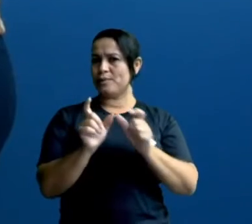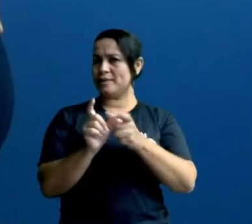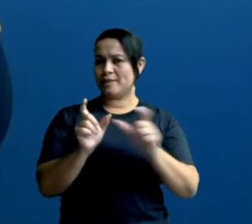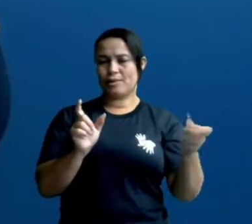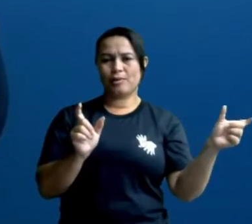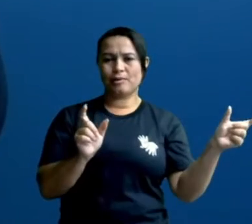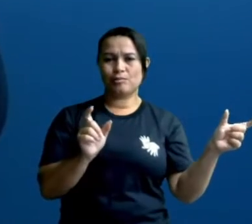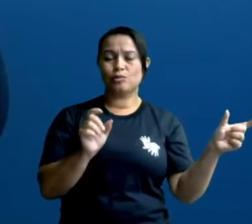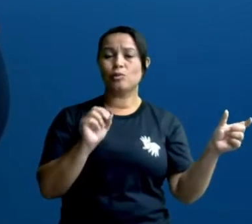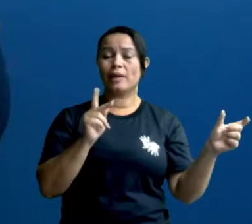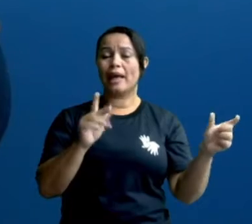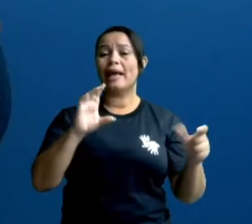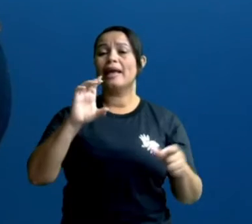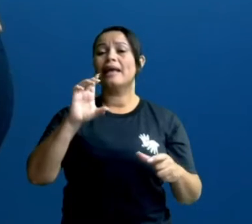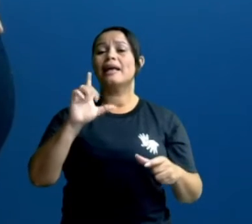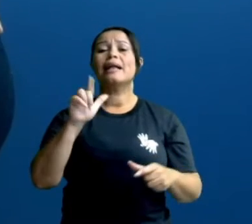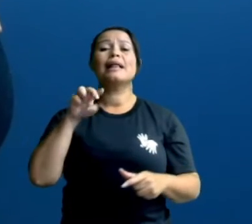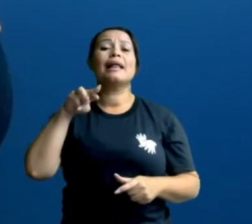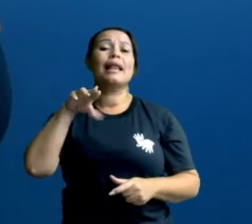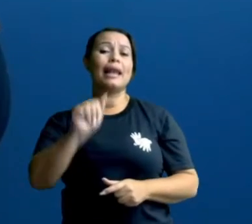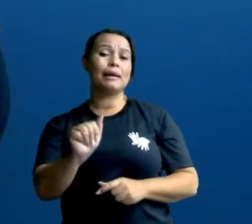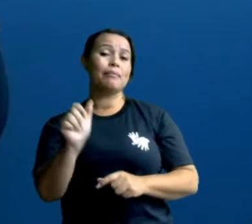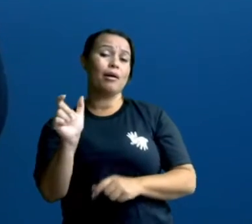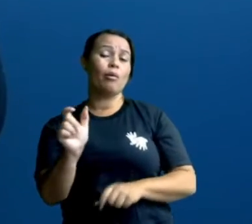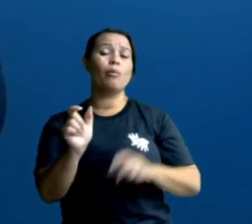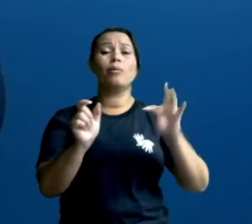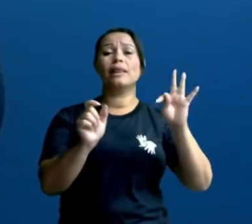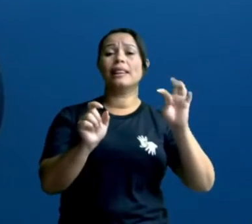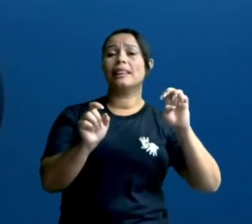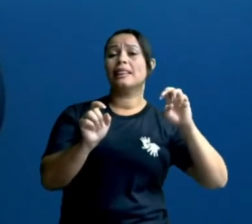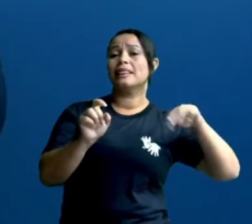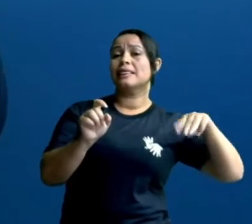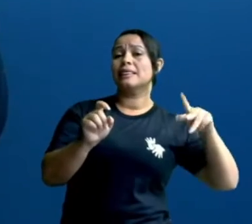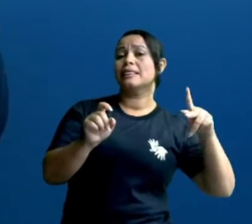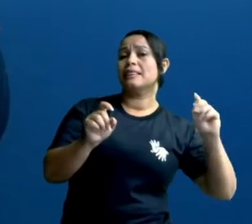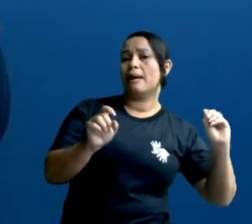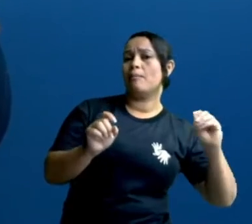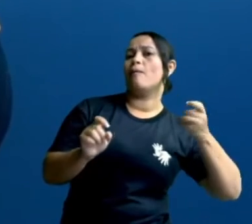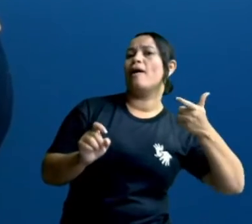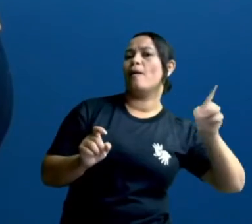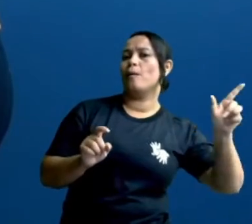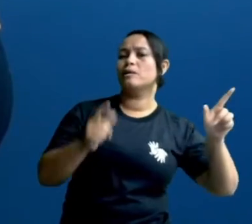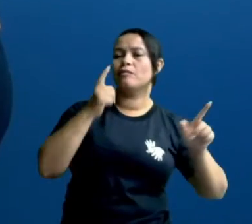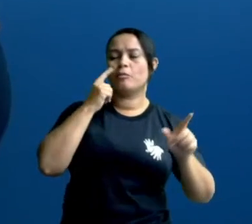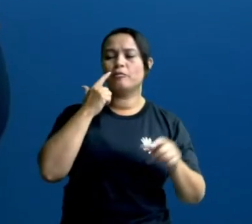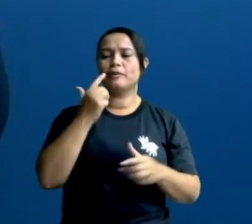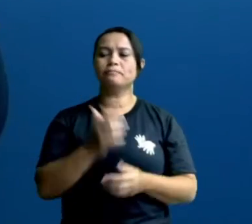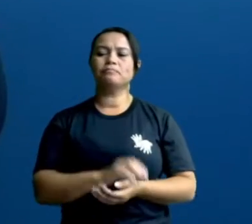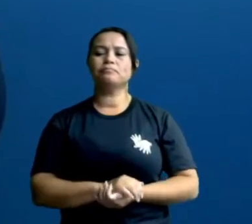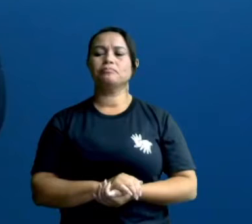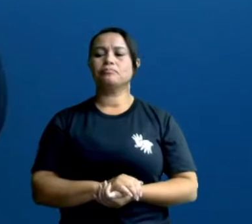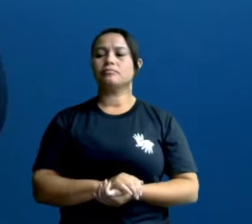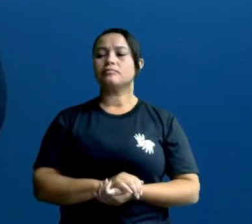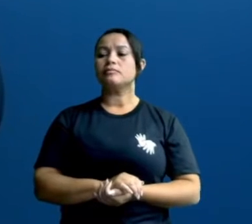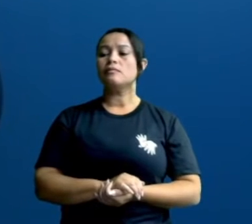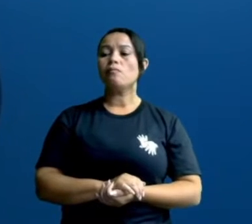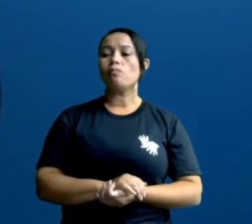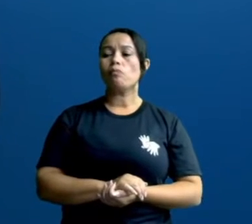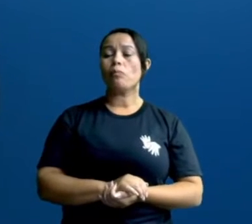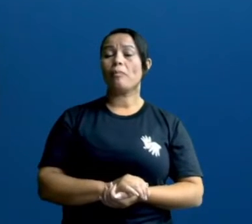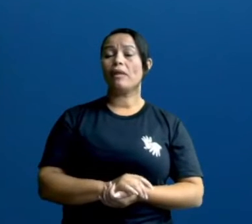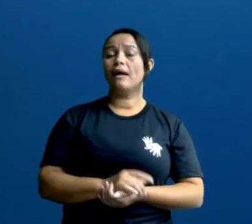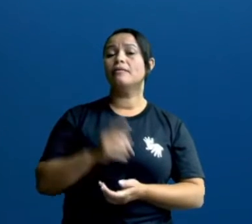sinônimos tá clima é uma coisinha tempo é outra que é o que nós vamos estudar nós vamos aprofundar ó